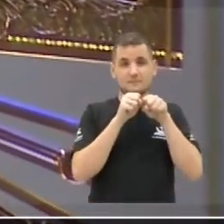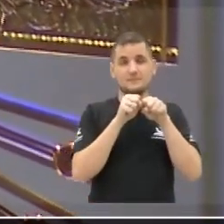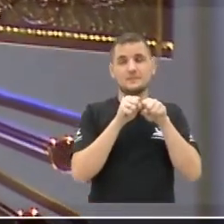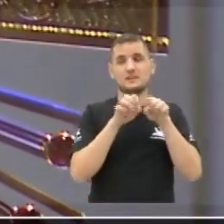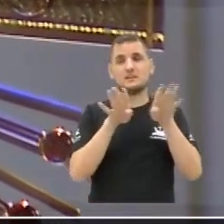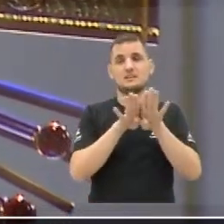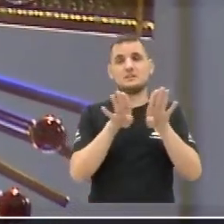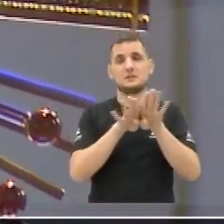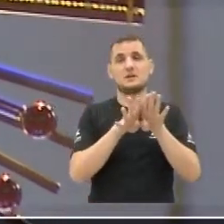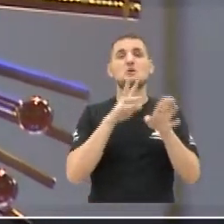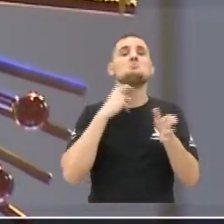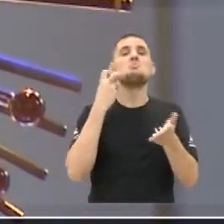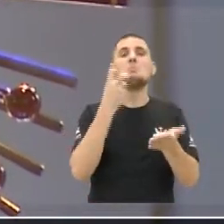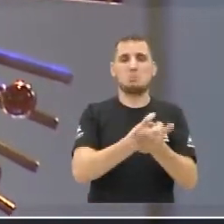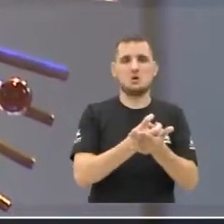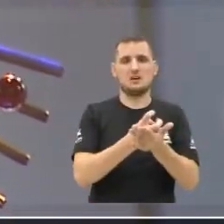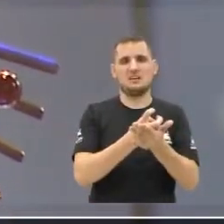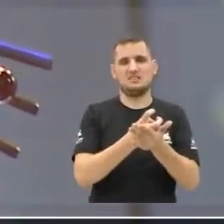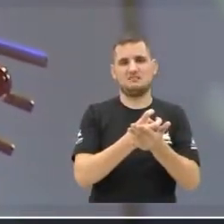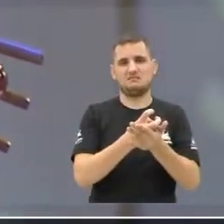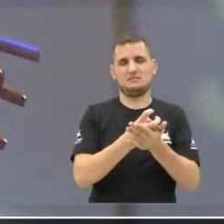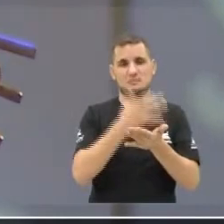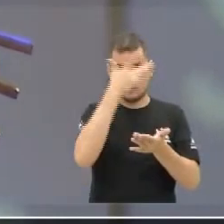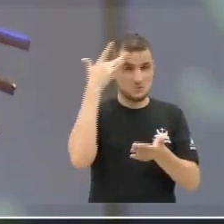quanto de morrer pela doença.